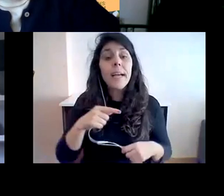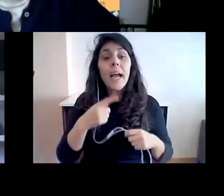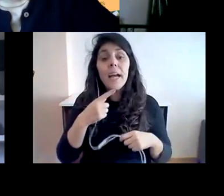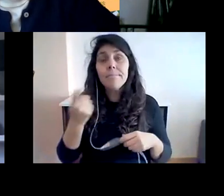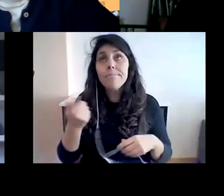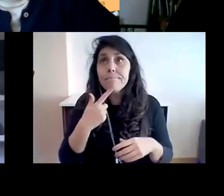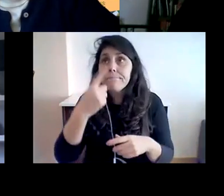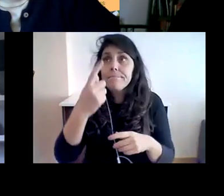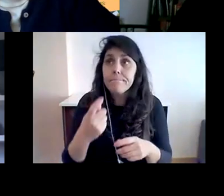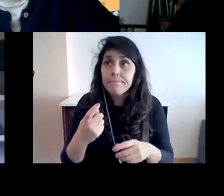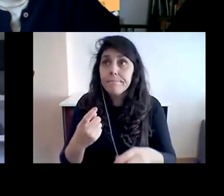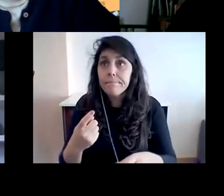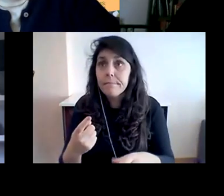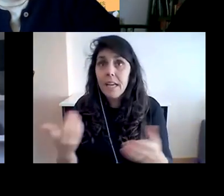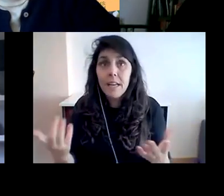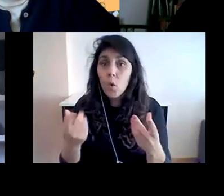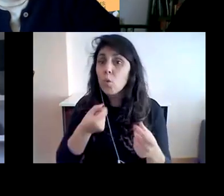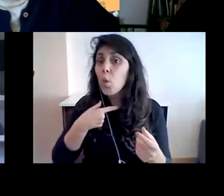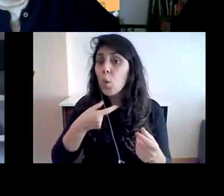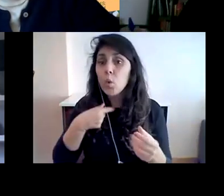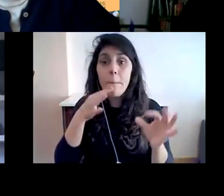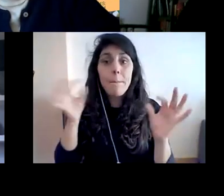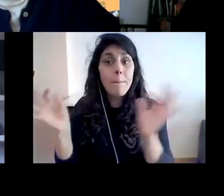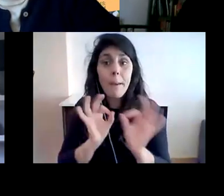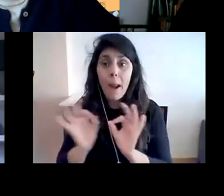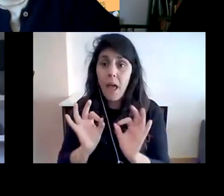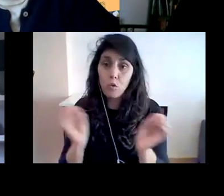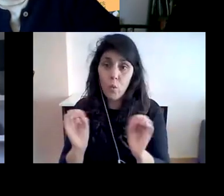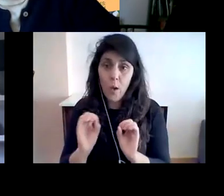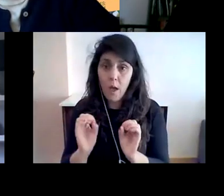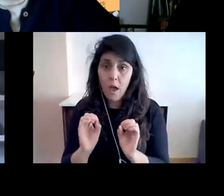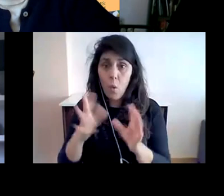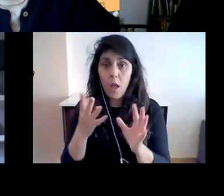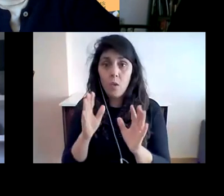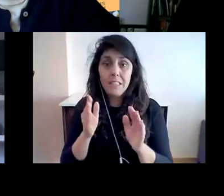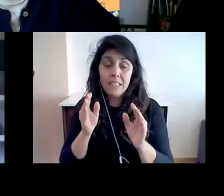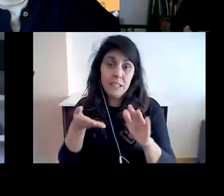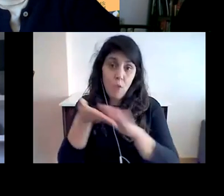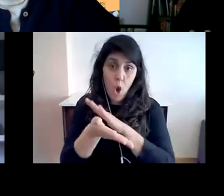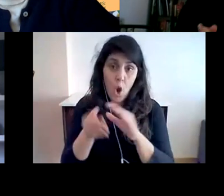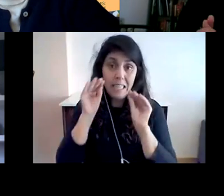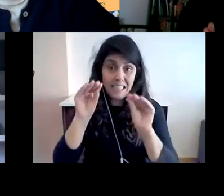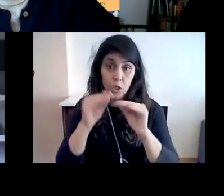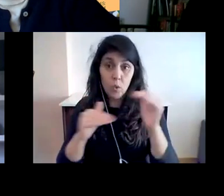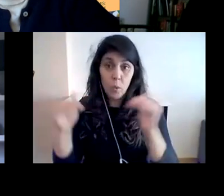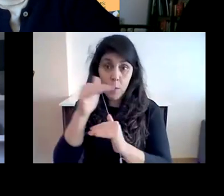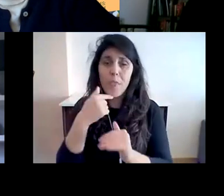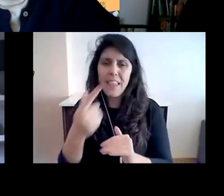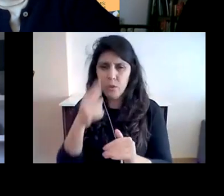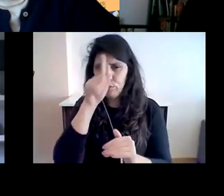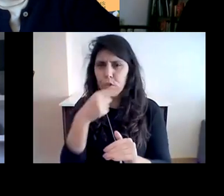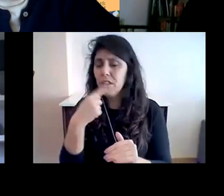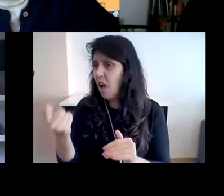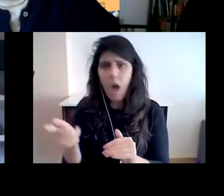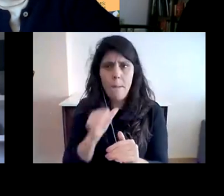discurso os discursos não estão preparados. Que é, quando os alunos chegam em ensino superior, os professores do ensino superior dizem que não estão preparados para o